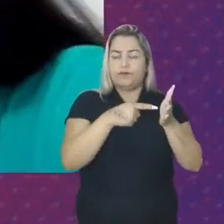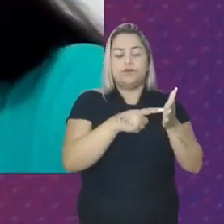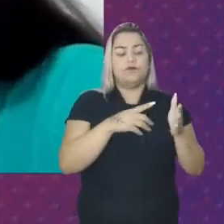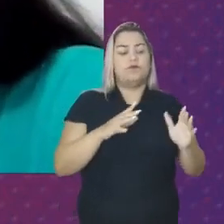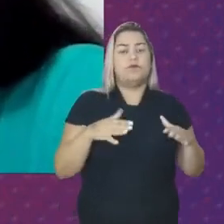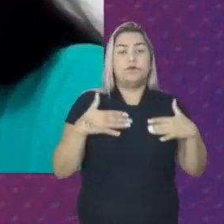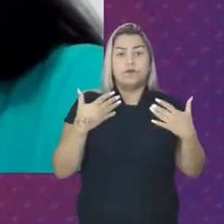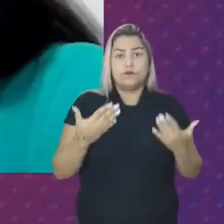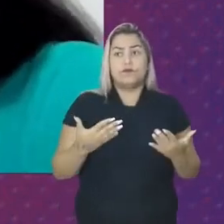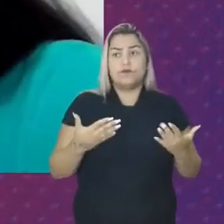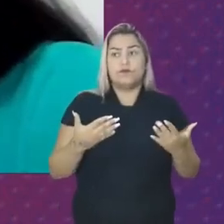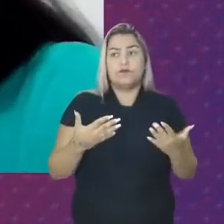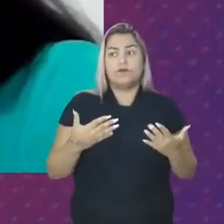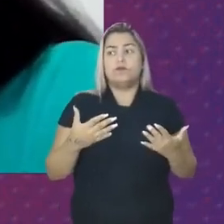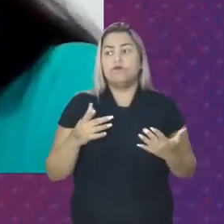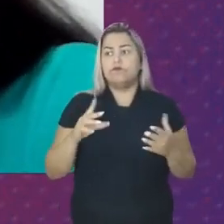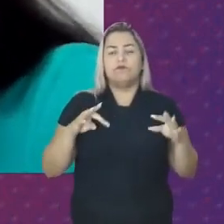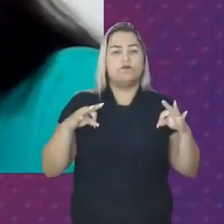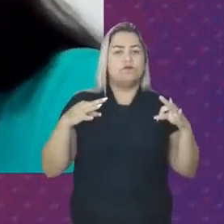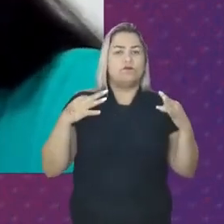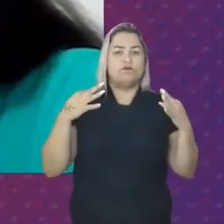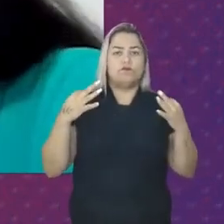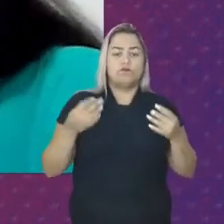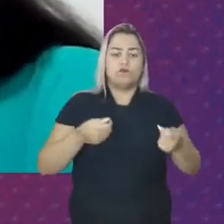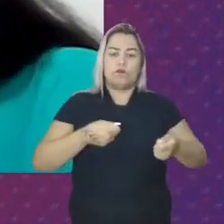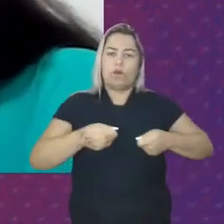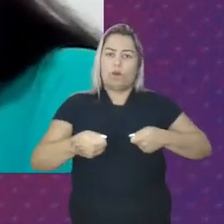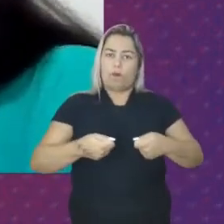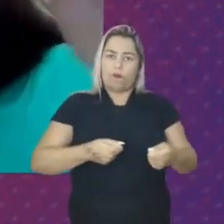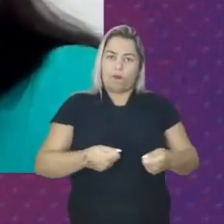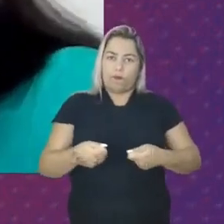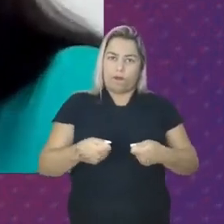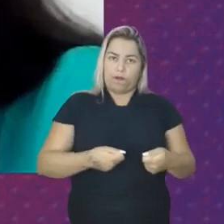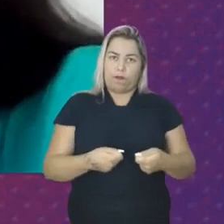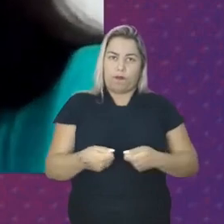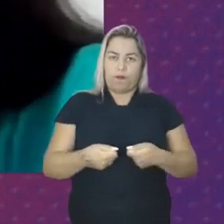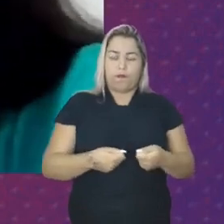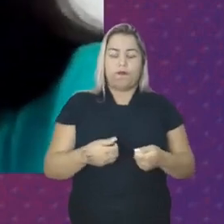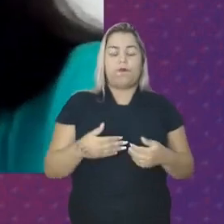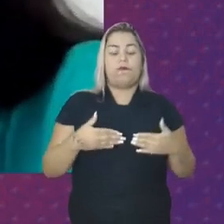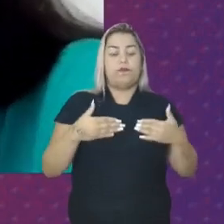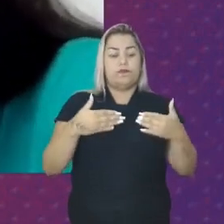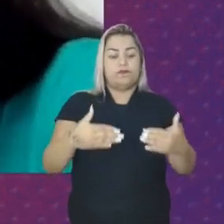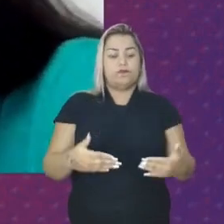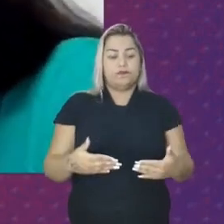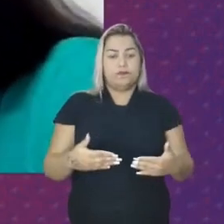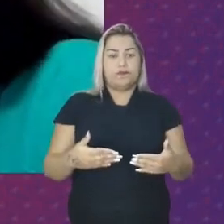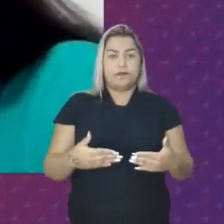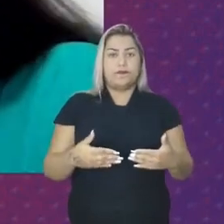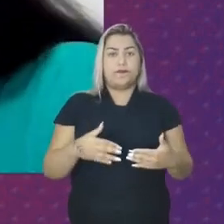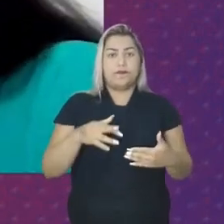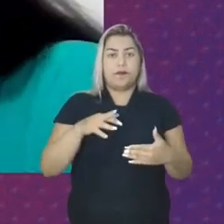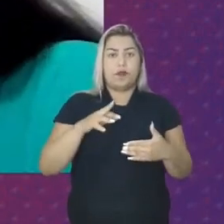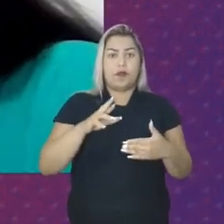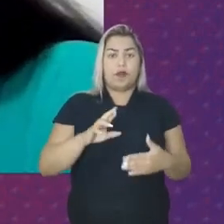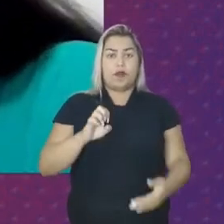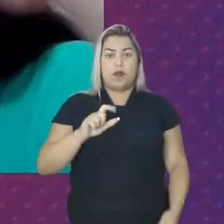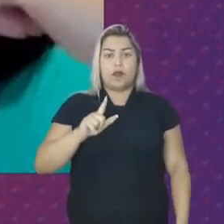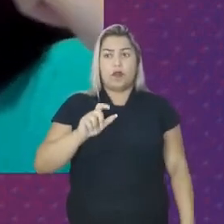também havia toda uma articulação com o Ministério das Relações